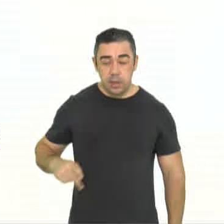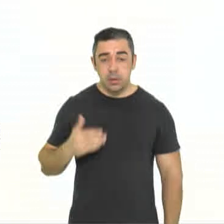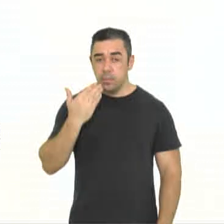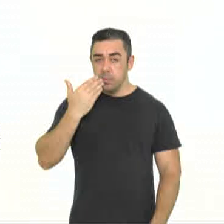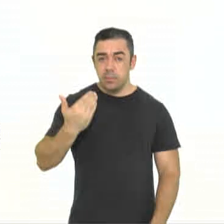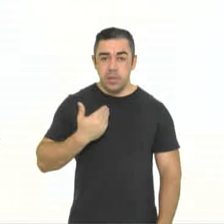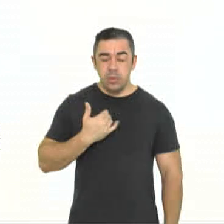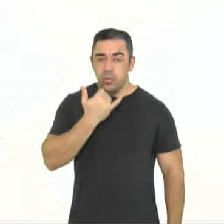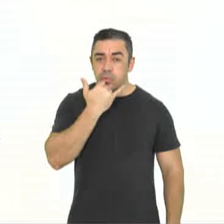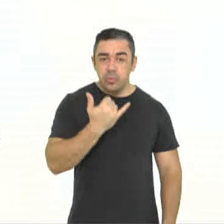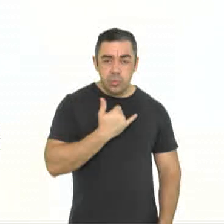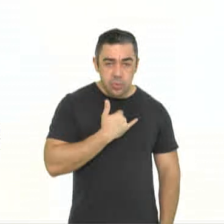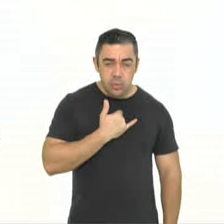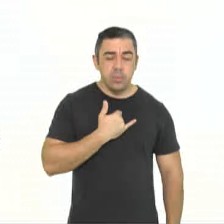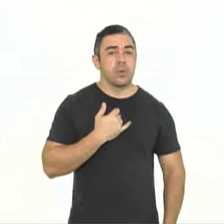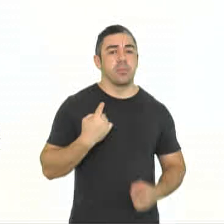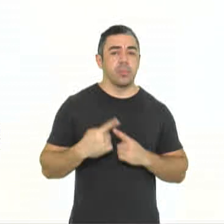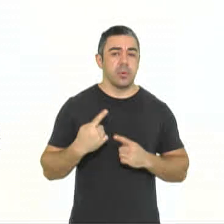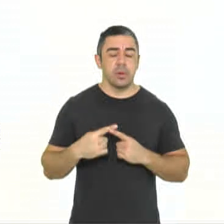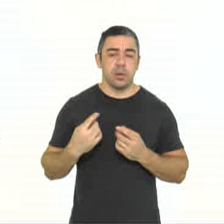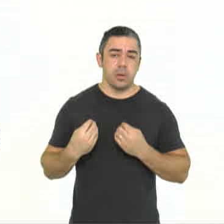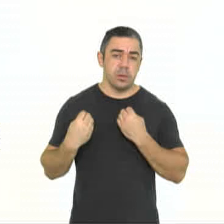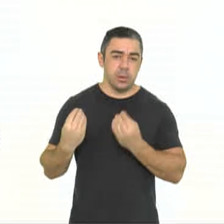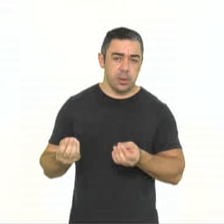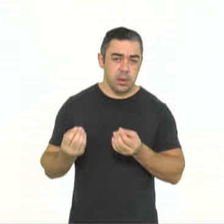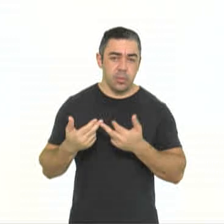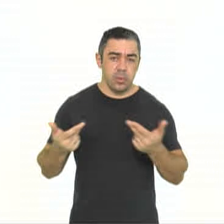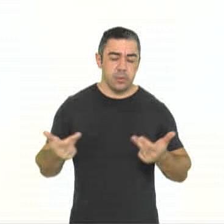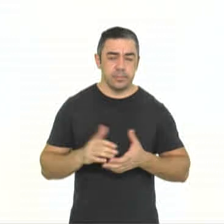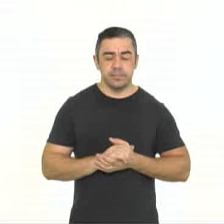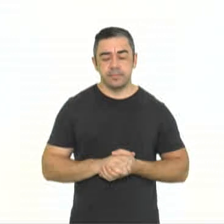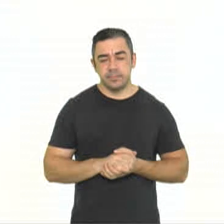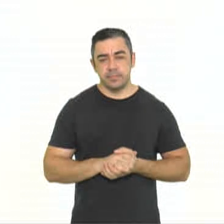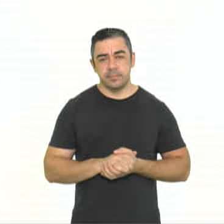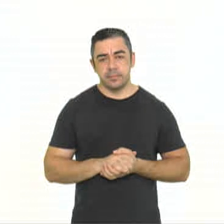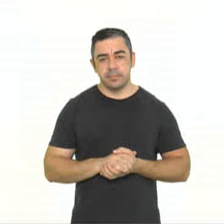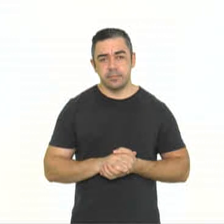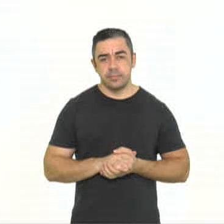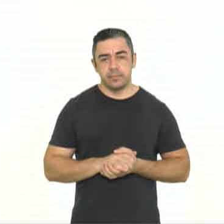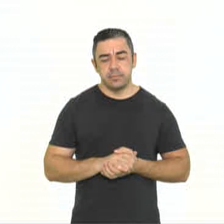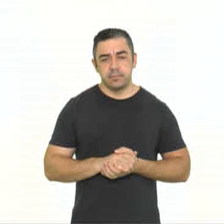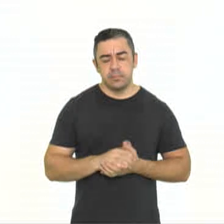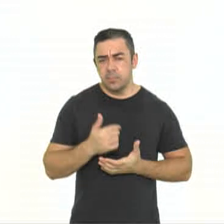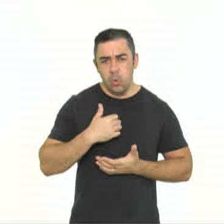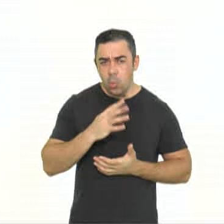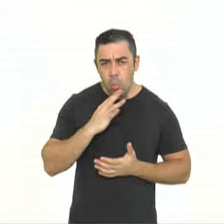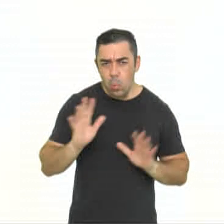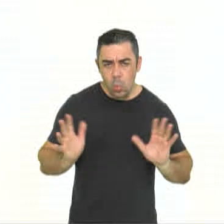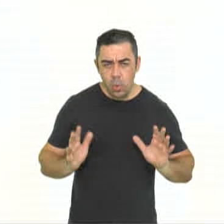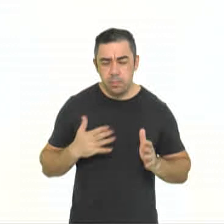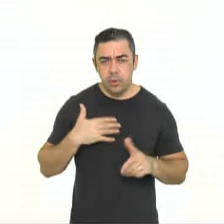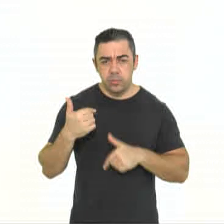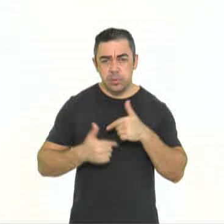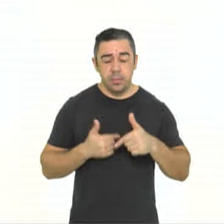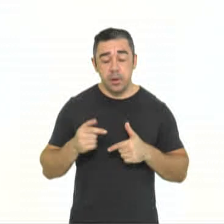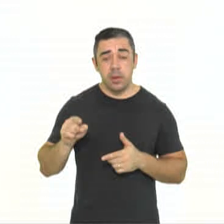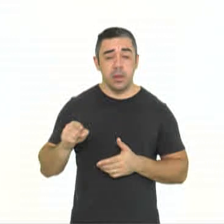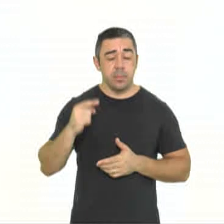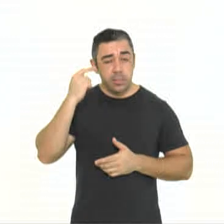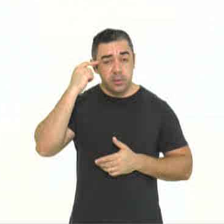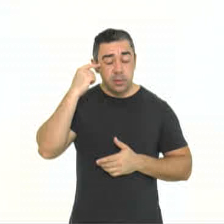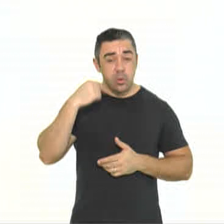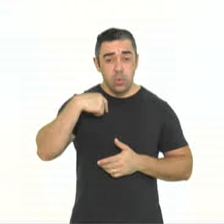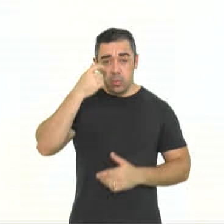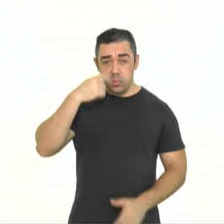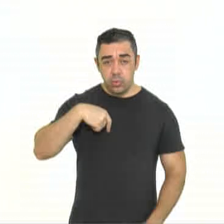pediu-me desculpas por me ter dado aquela sessão. Não conhecia os meus trabalhos e julgara que, por ser